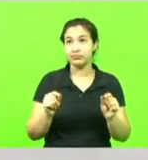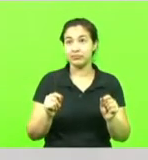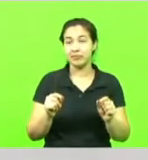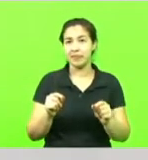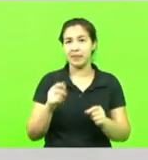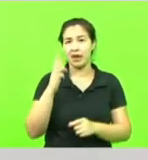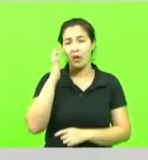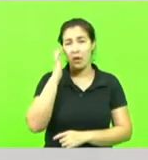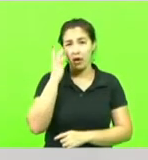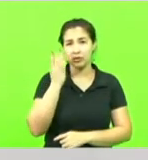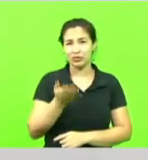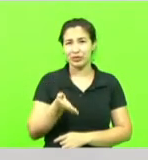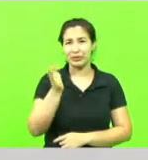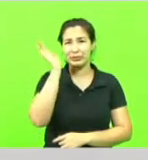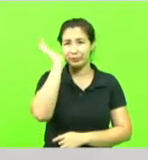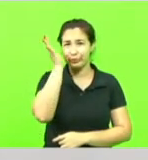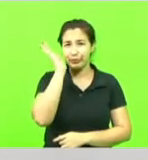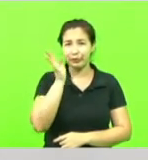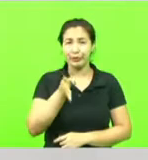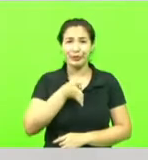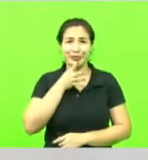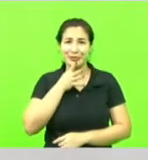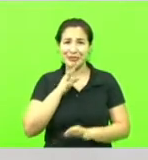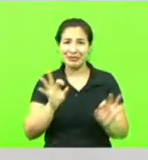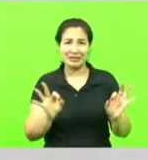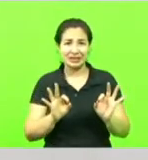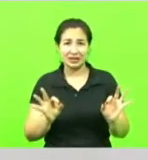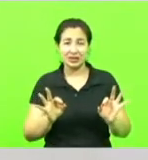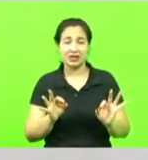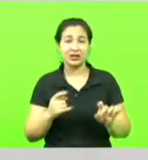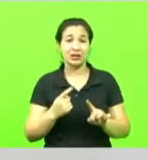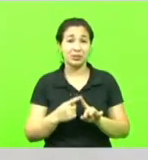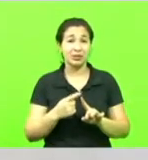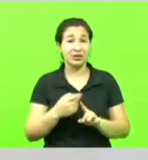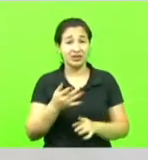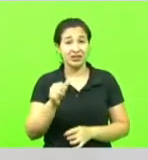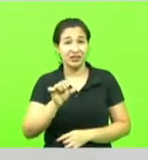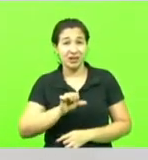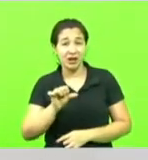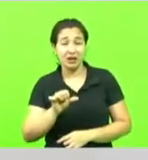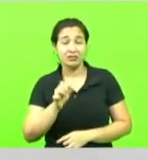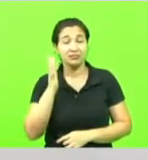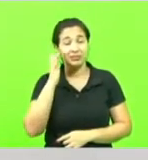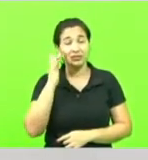burrice mesmo, por falta de conhecimento de causa, do que por canalice, que eu acho difícil.